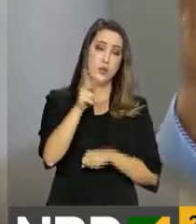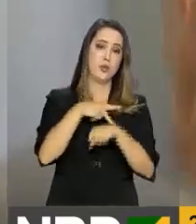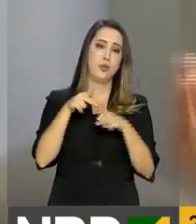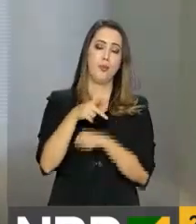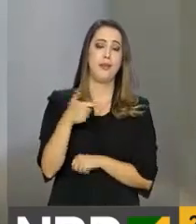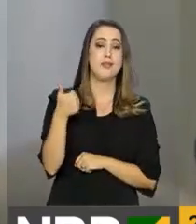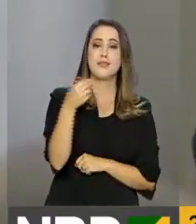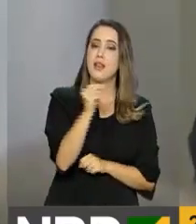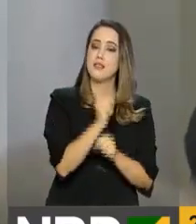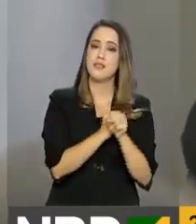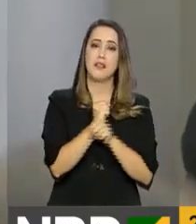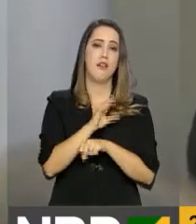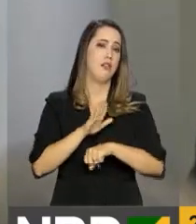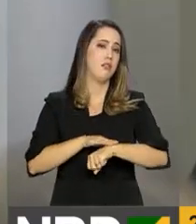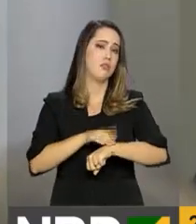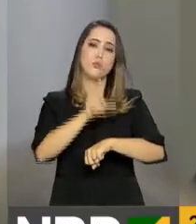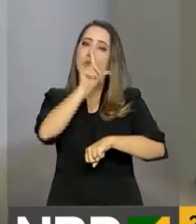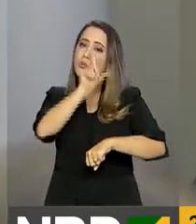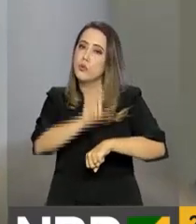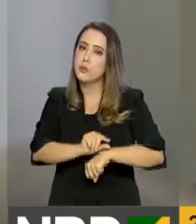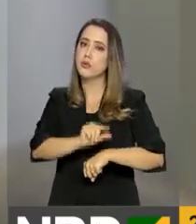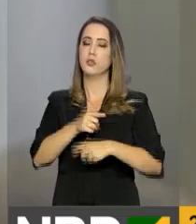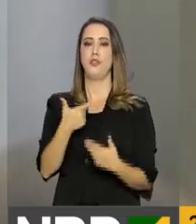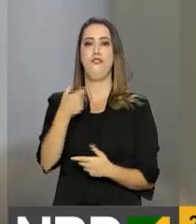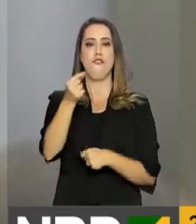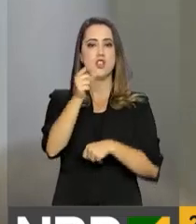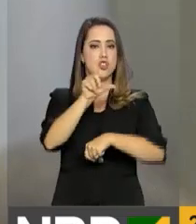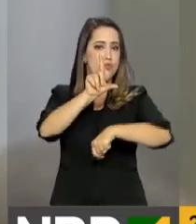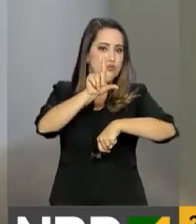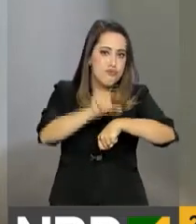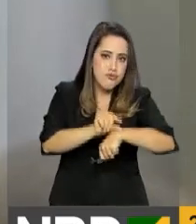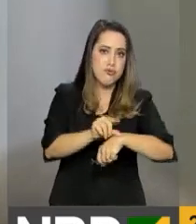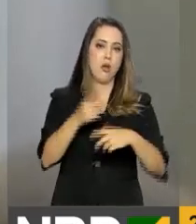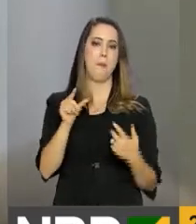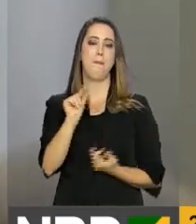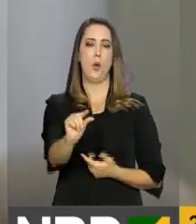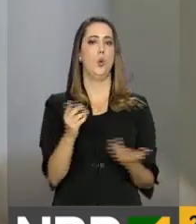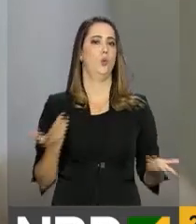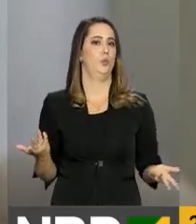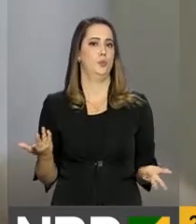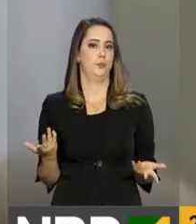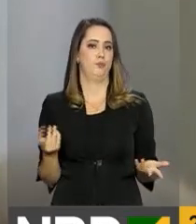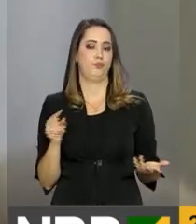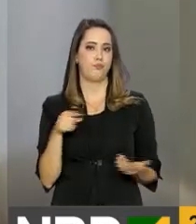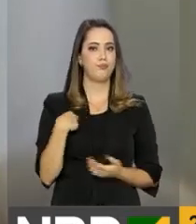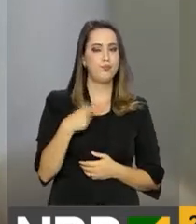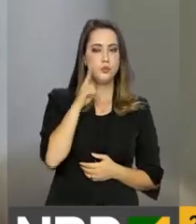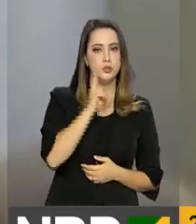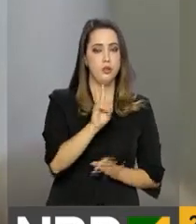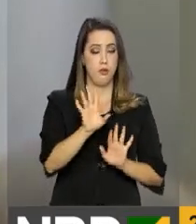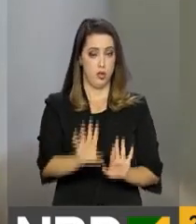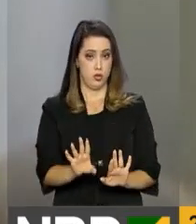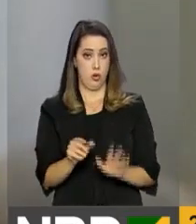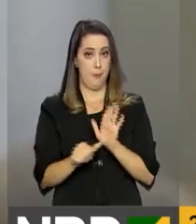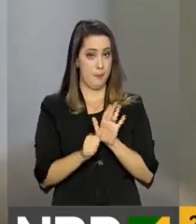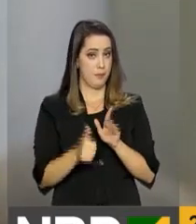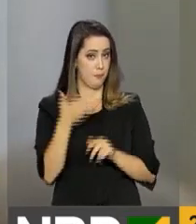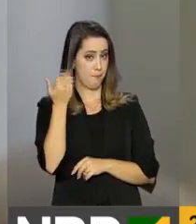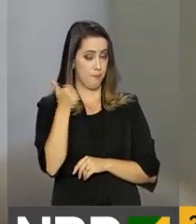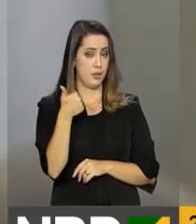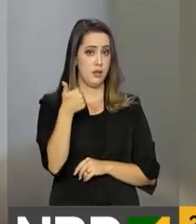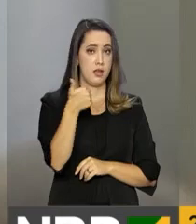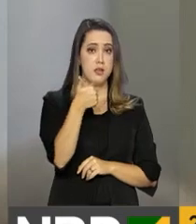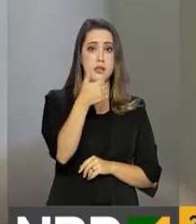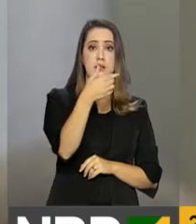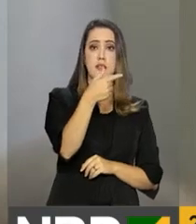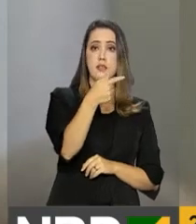pouco, 20 anos é pouco. Então, nós estamos caminhando, e vejam que no primeiro momento foi 170 bilhões,